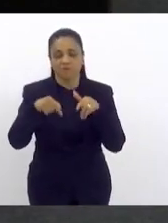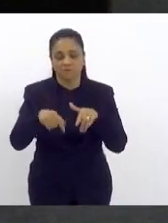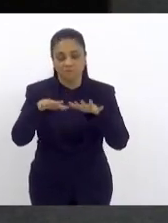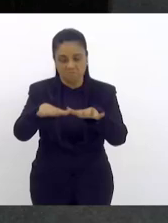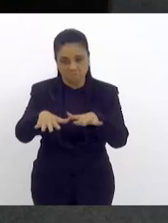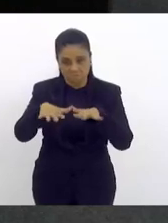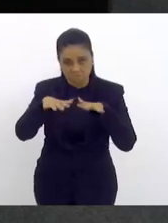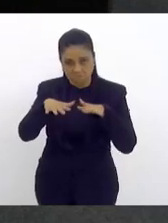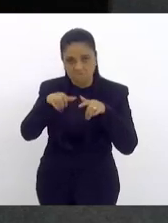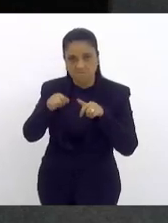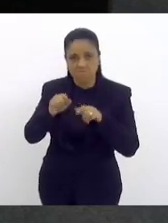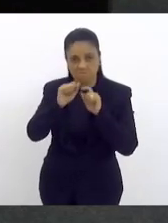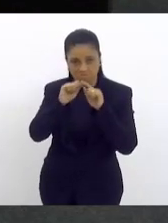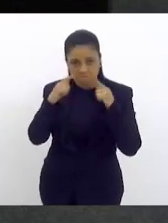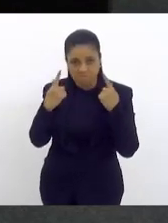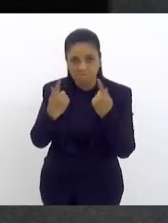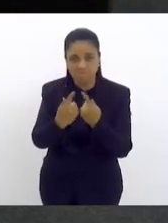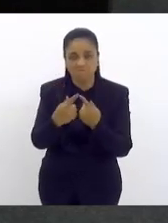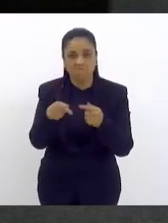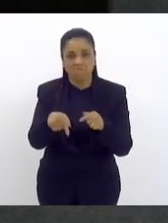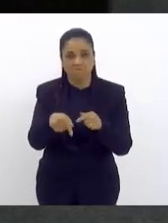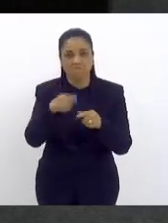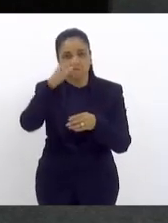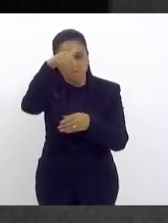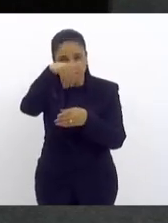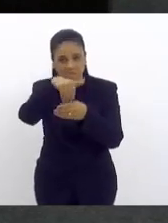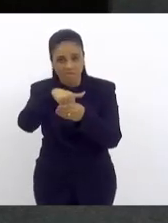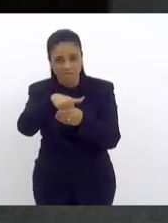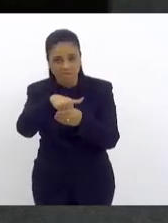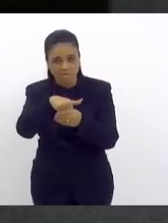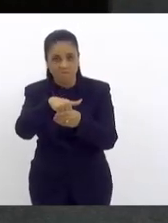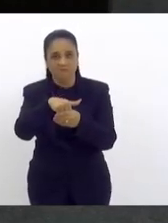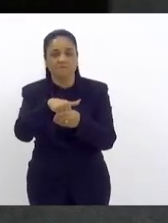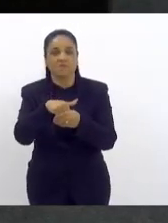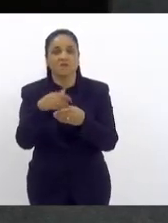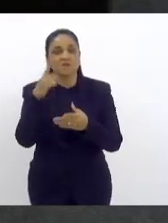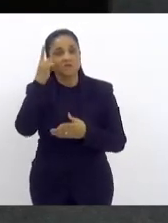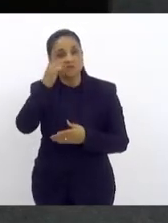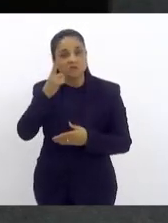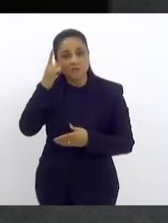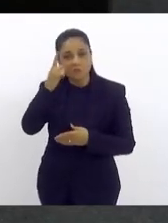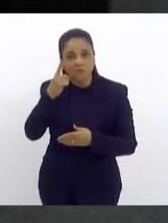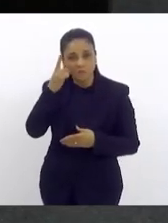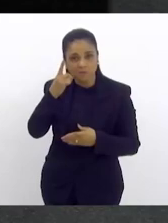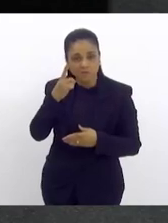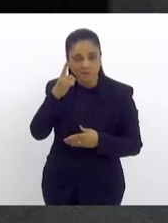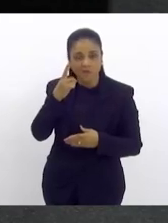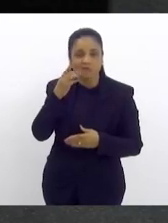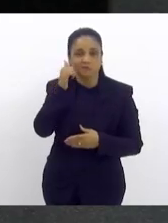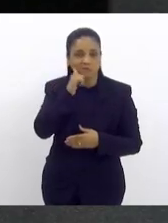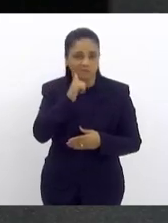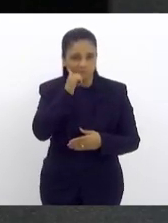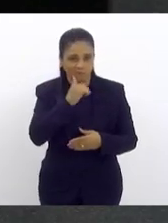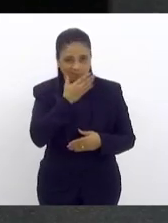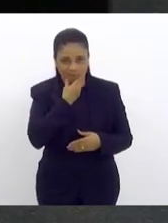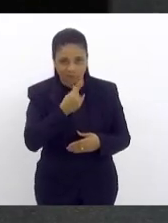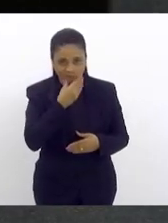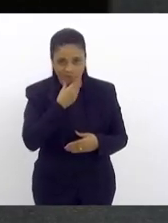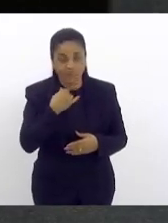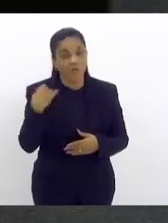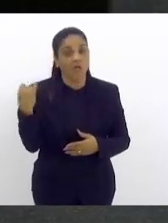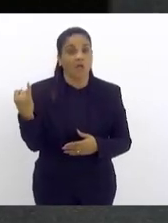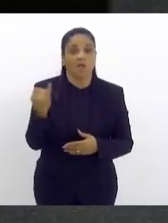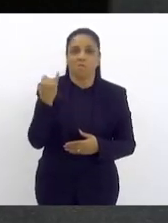plenário da Assembleia Legislativa para ser apreciado pelos colegas deputados e deputados muito